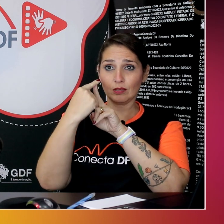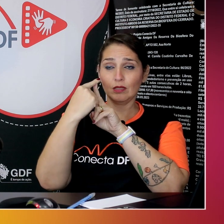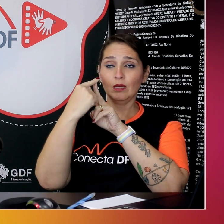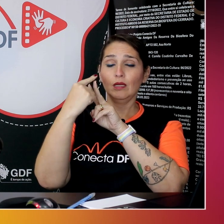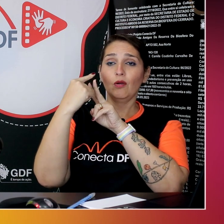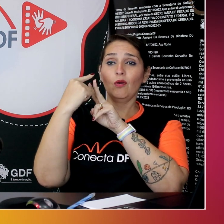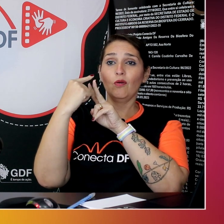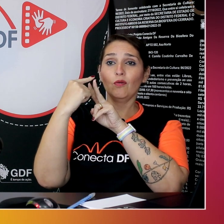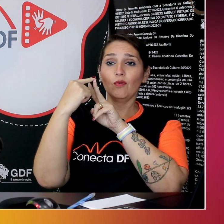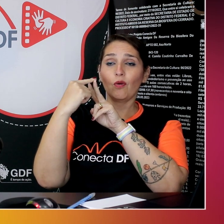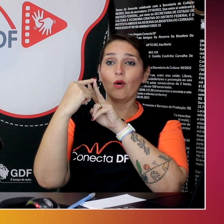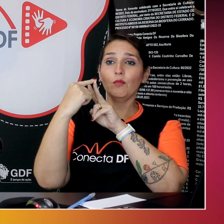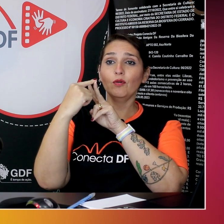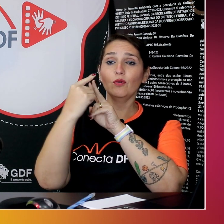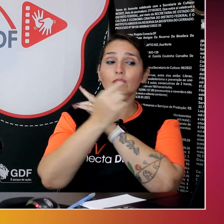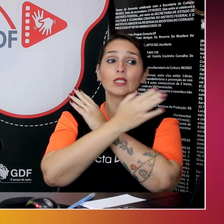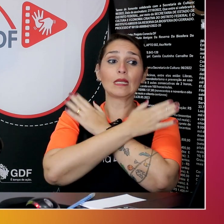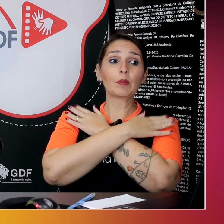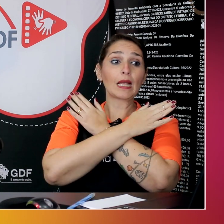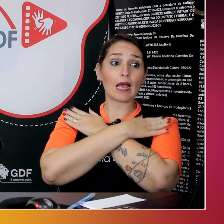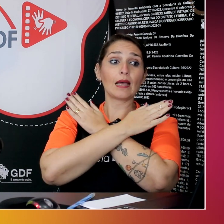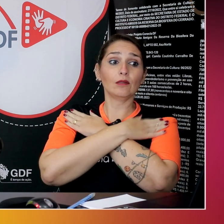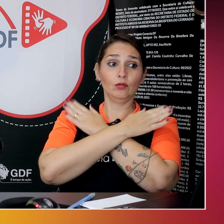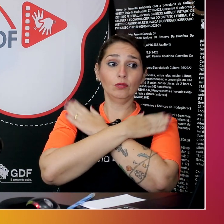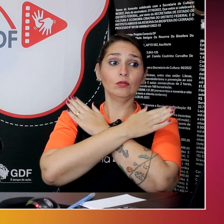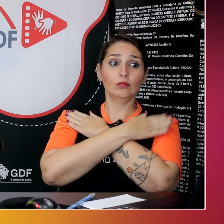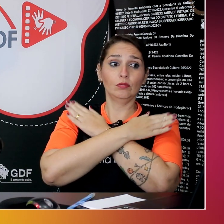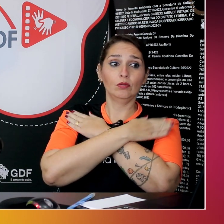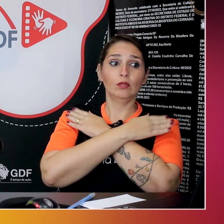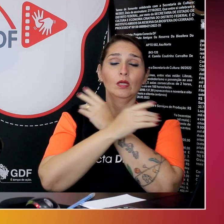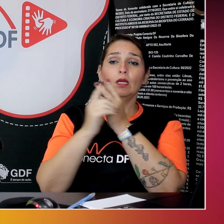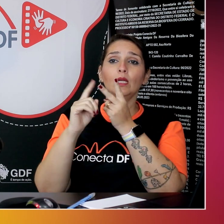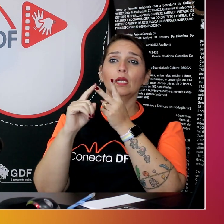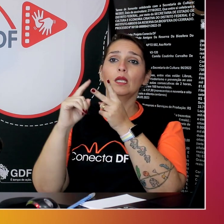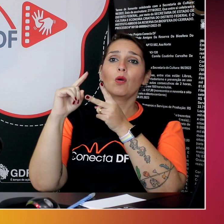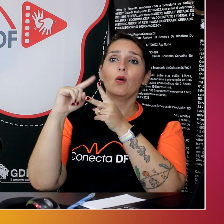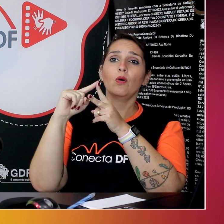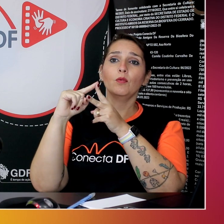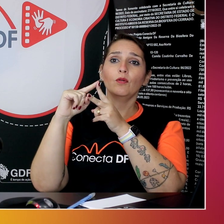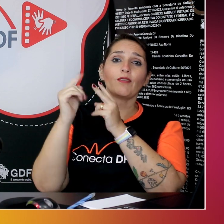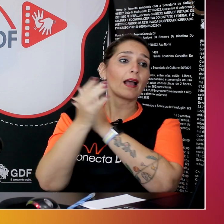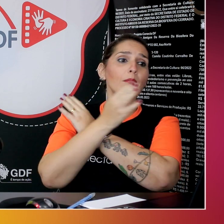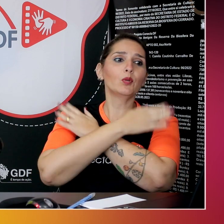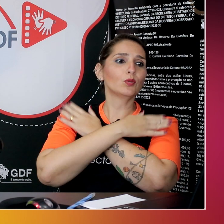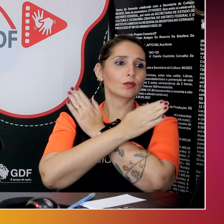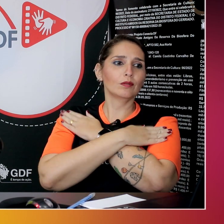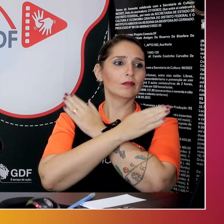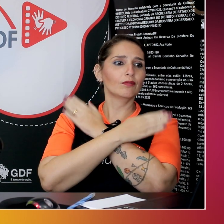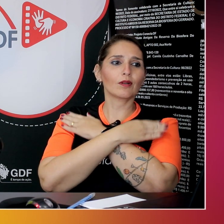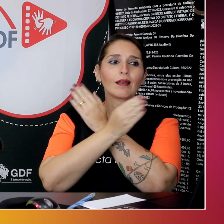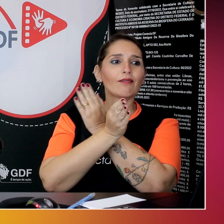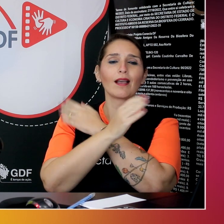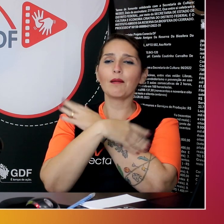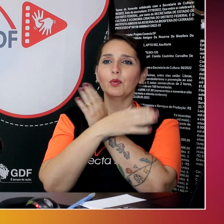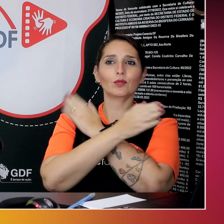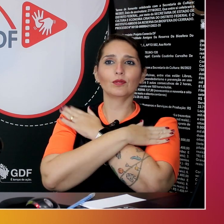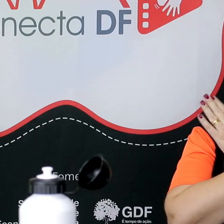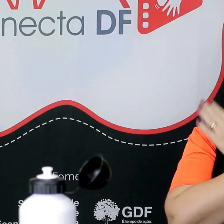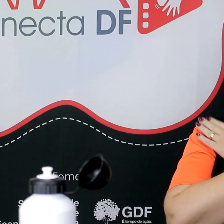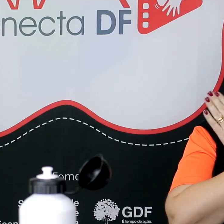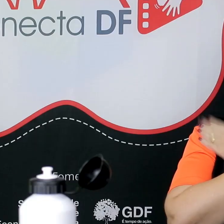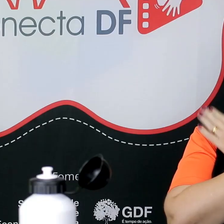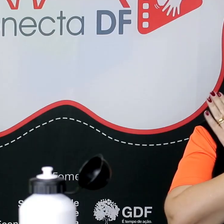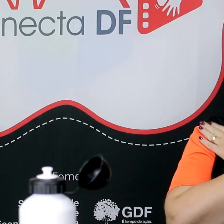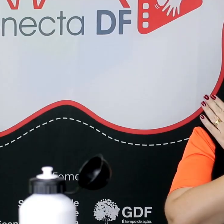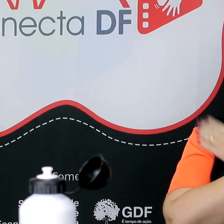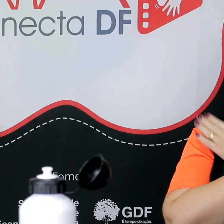sentidos. Como desempregado e como vagabundo. Fulano é vagabundo, não